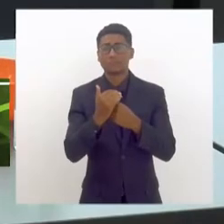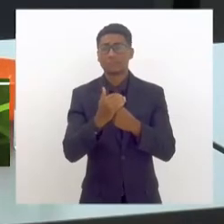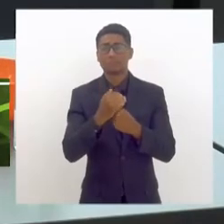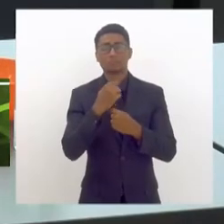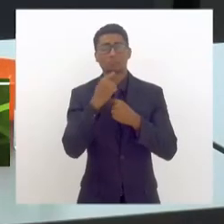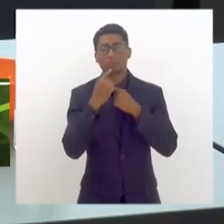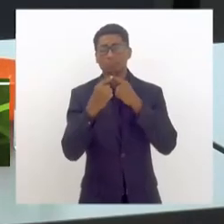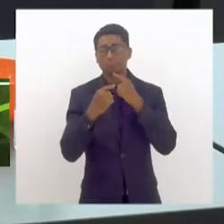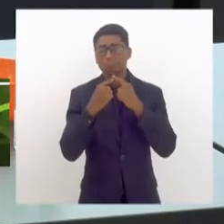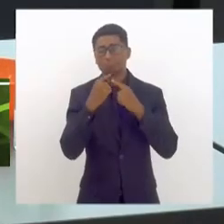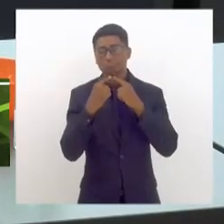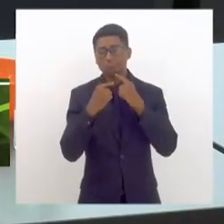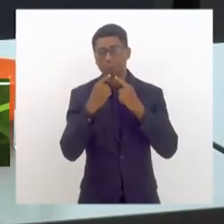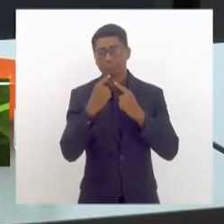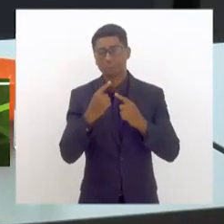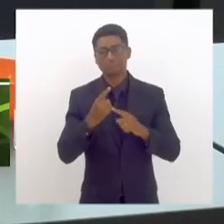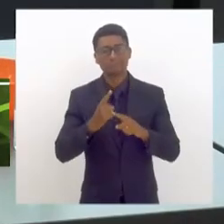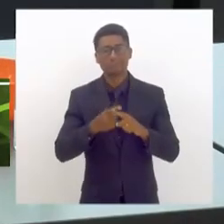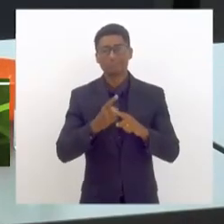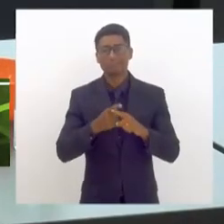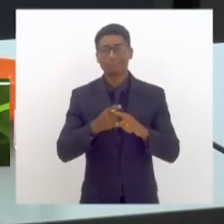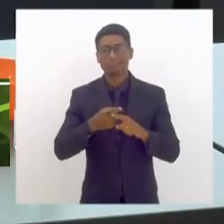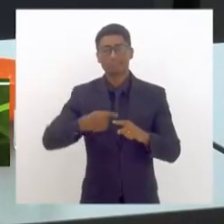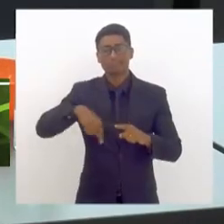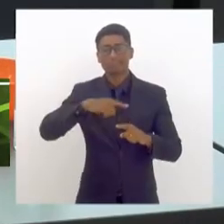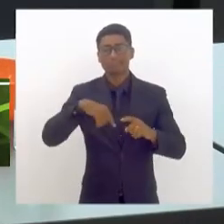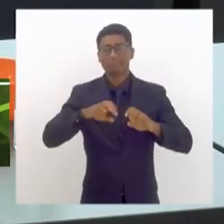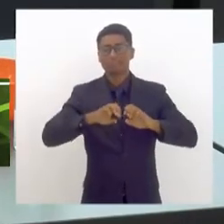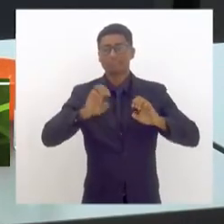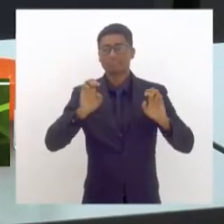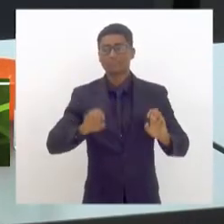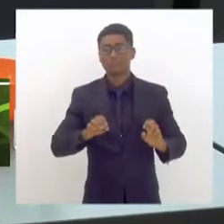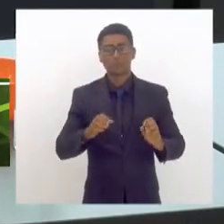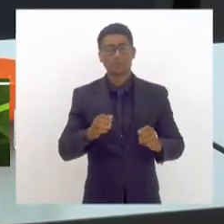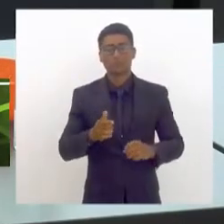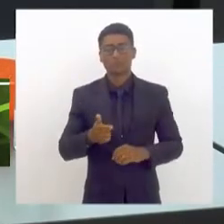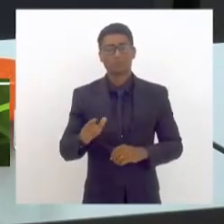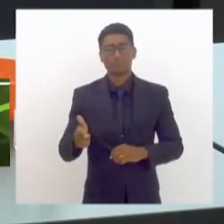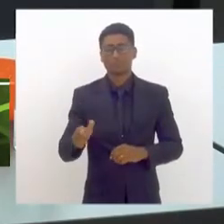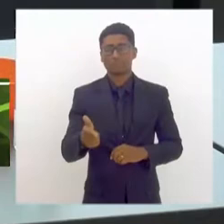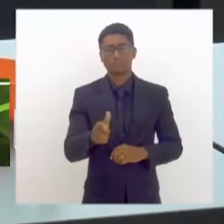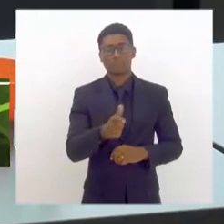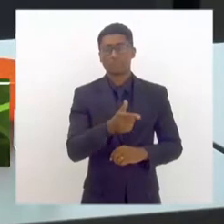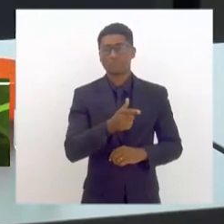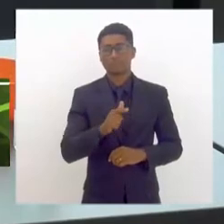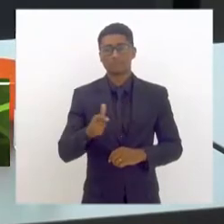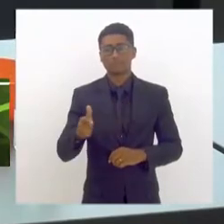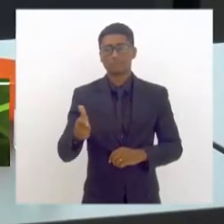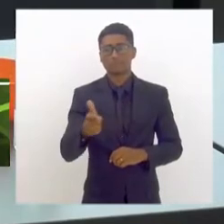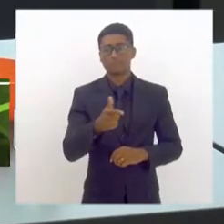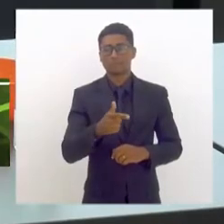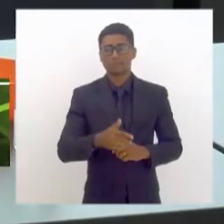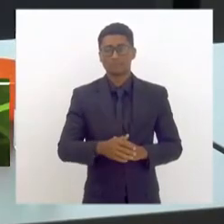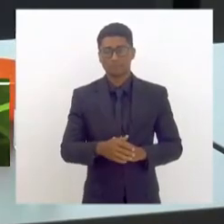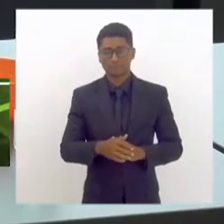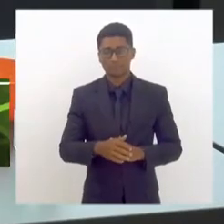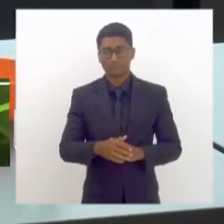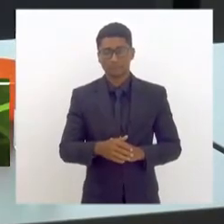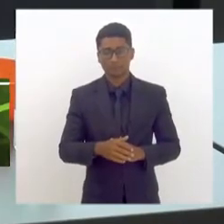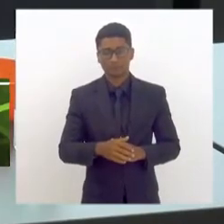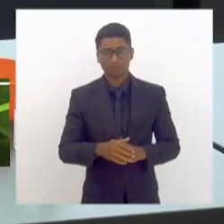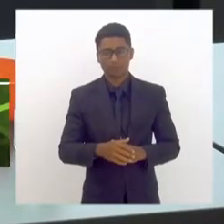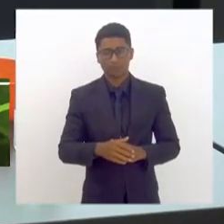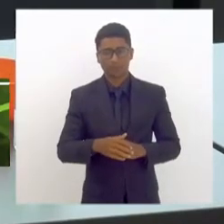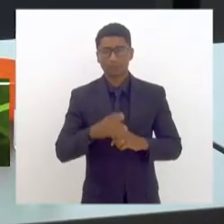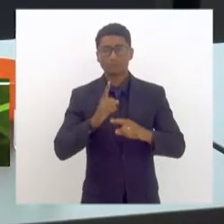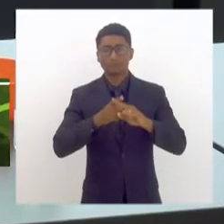nós não temos a estrutura mínima básica para até dar andamento a uma solicitação dessa natureza, porque nós